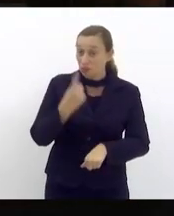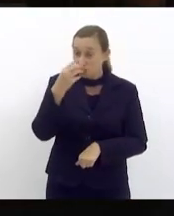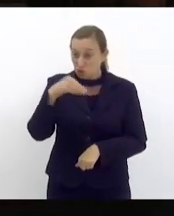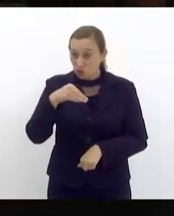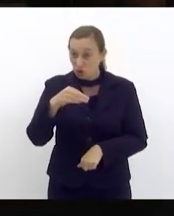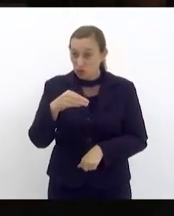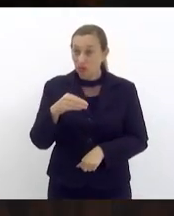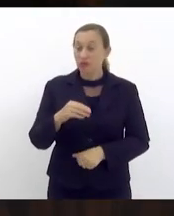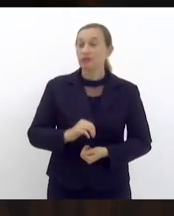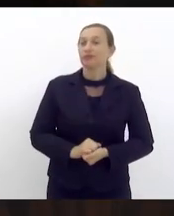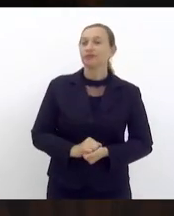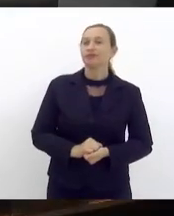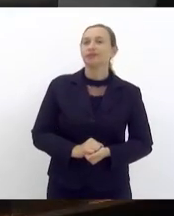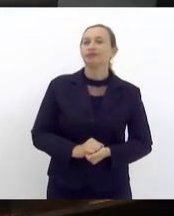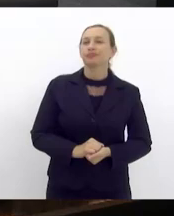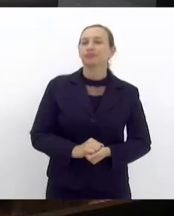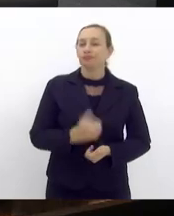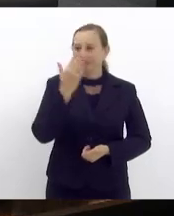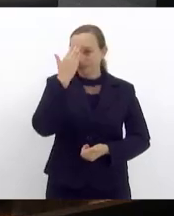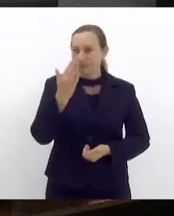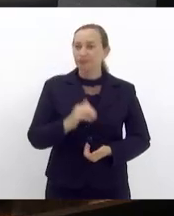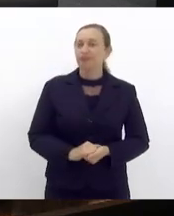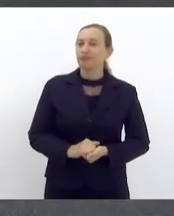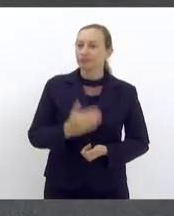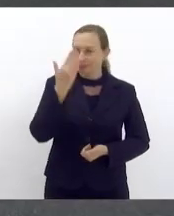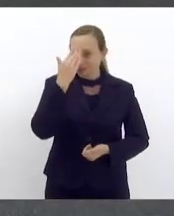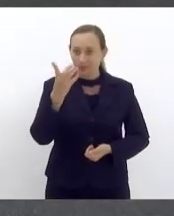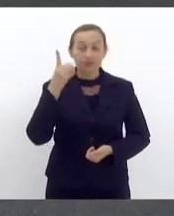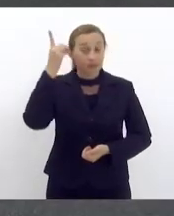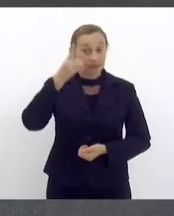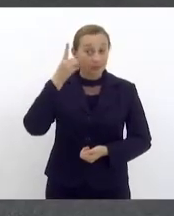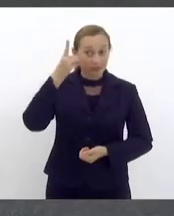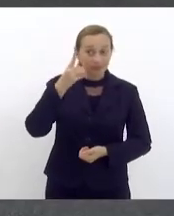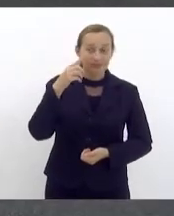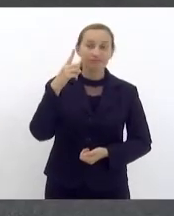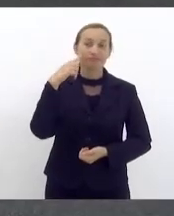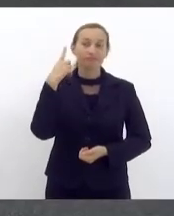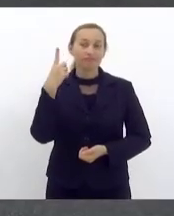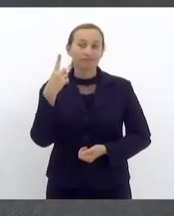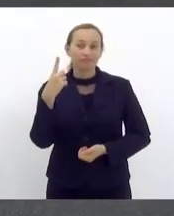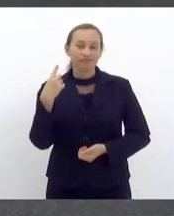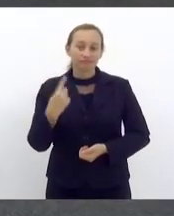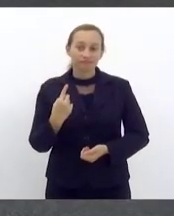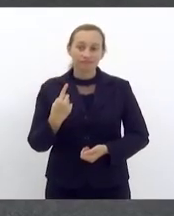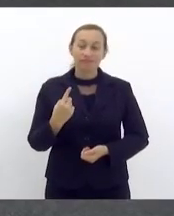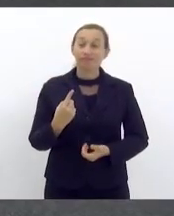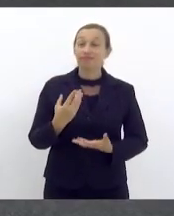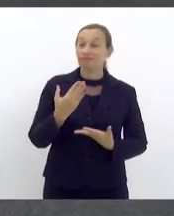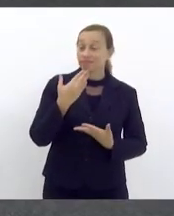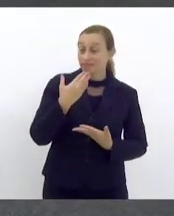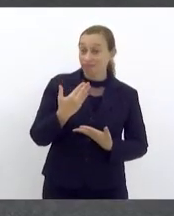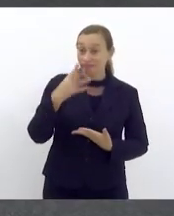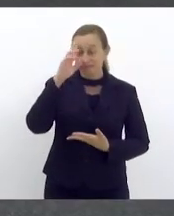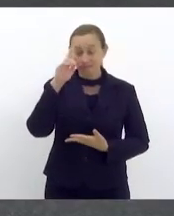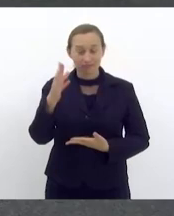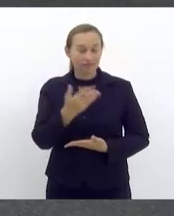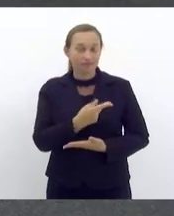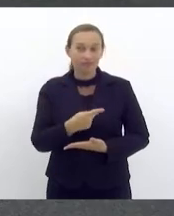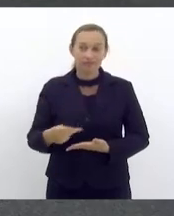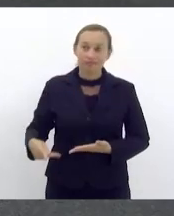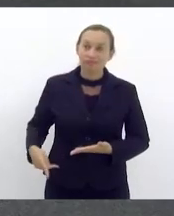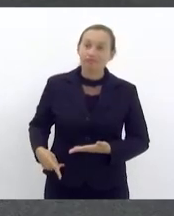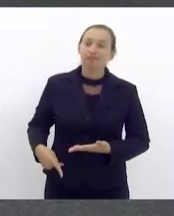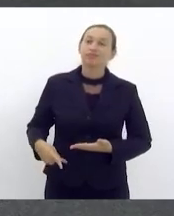minutinho Muito obrigado Deputado Dani Monteiro Presidente Julio Rocha eu queria fazer um apelo Presidente um apelo